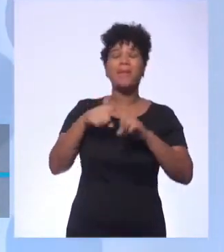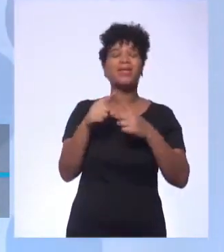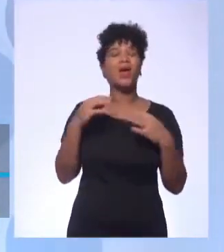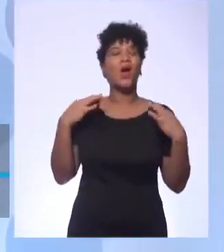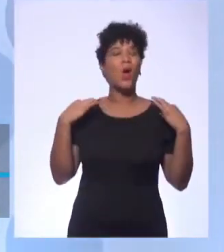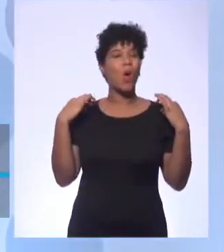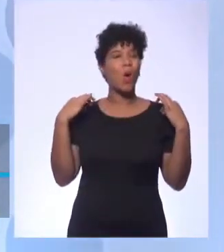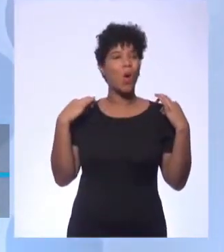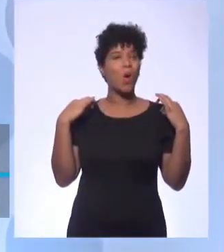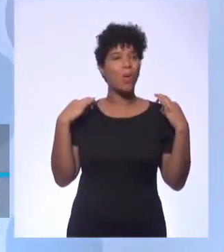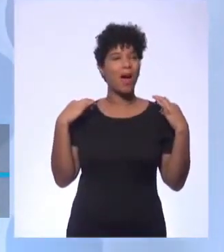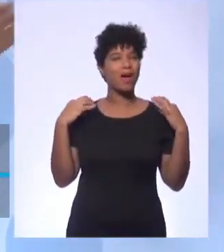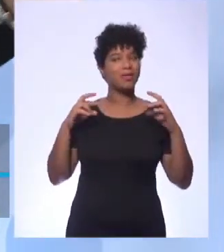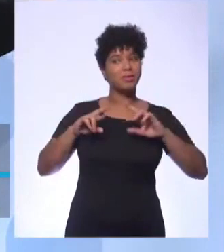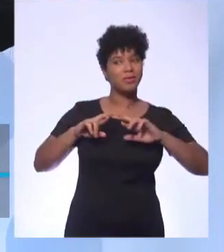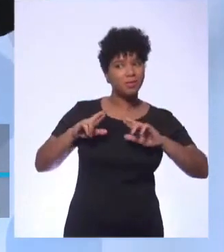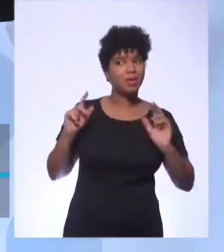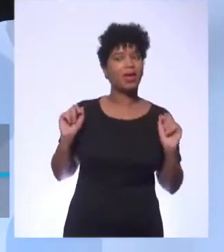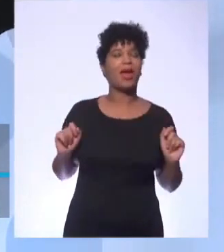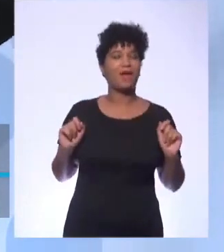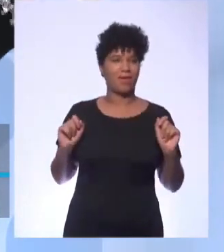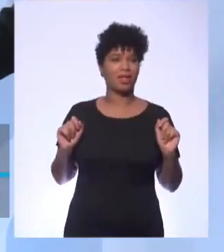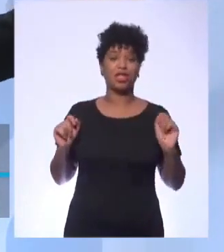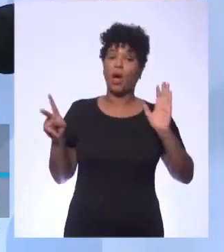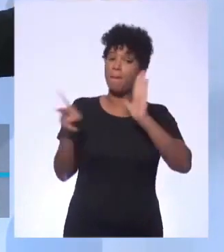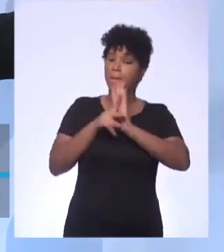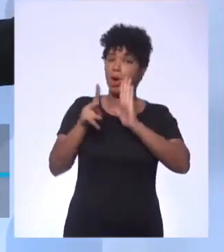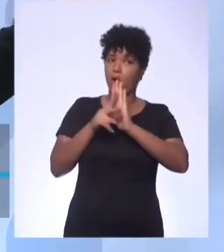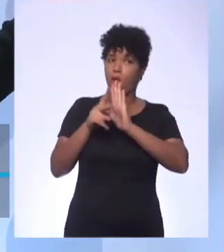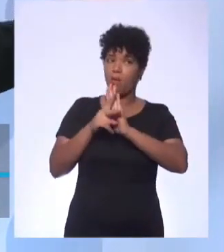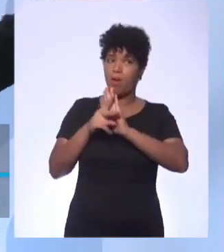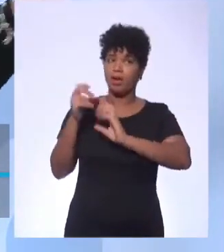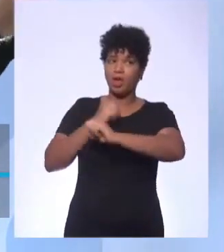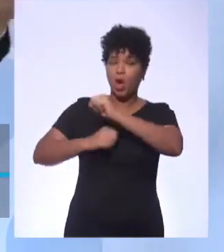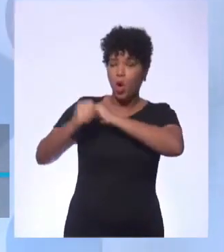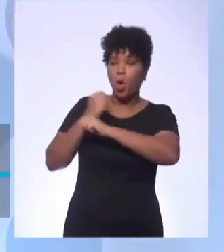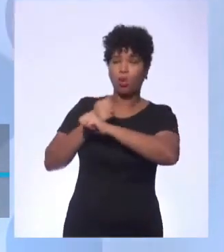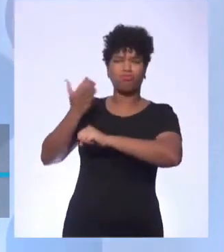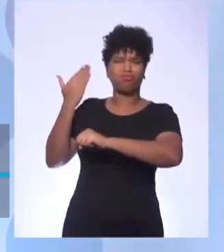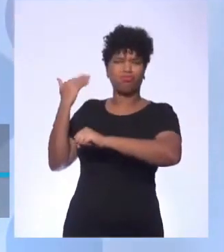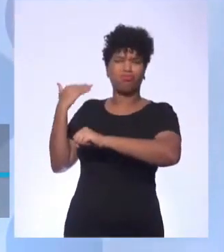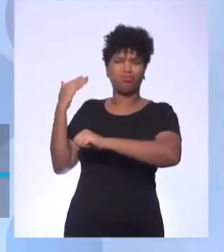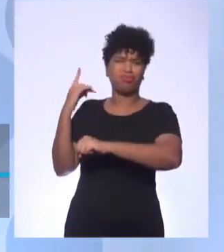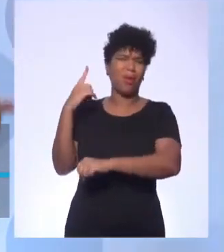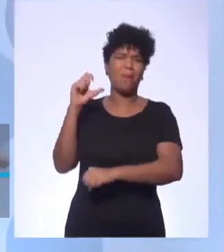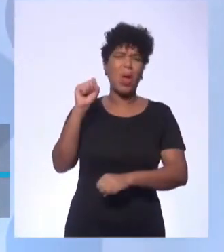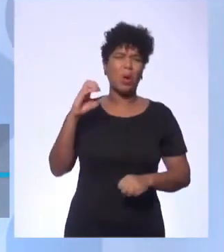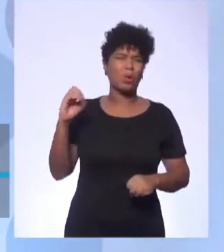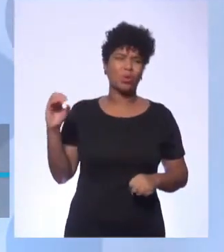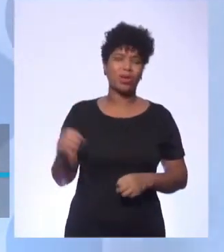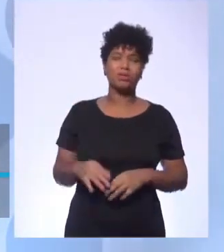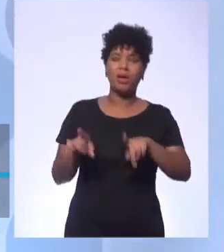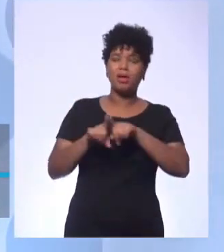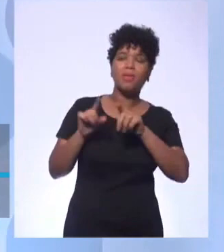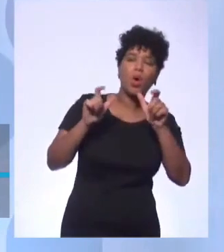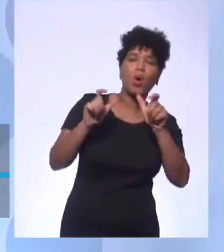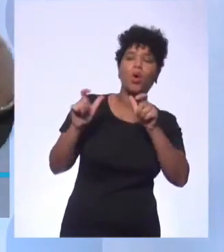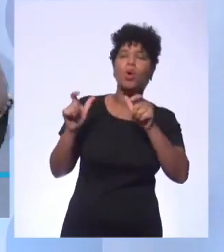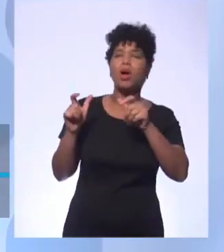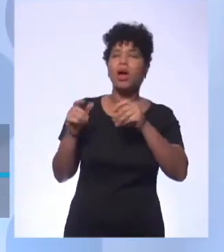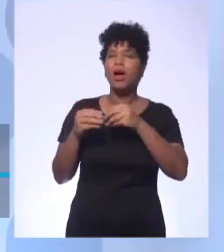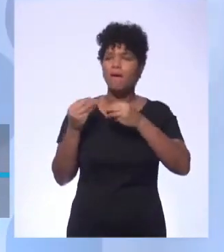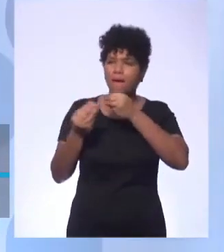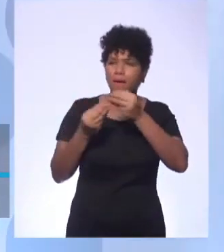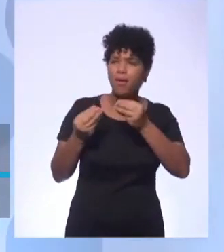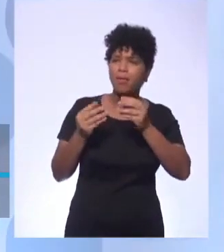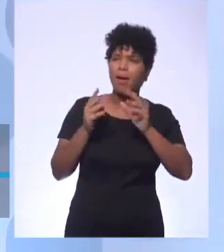Você observa as roupas que aparecem, né, nos personagens ali, nos elementos da obra. Você observa o local, o hábito de se juntar